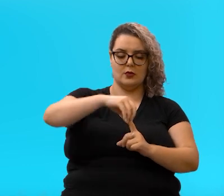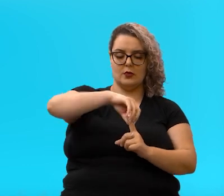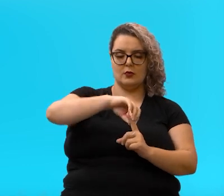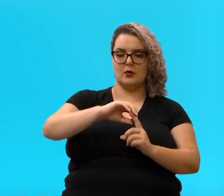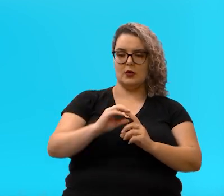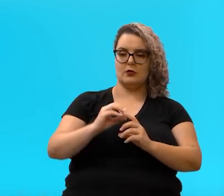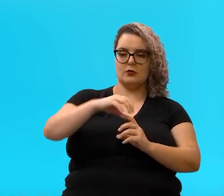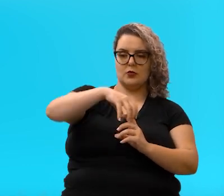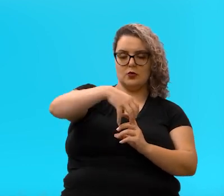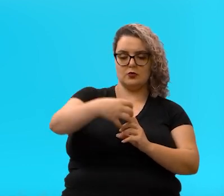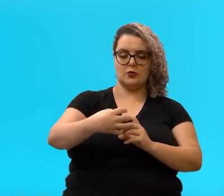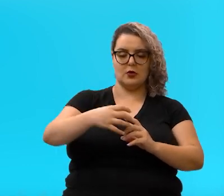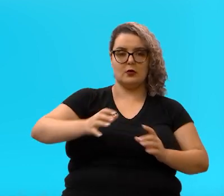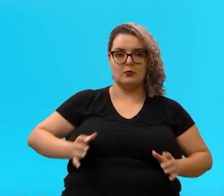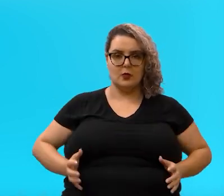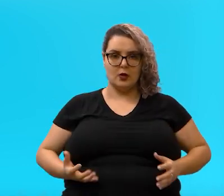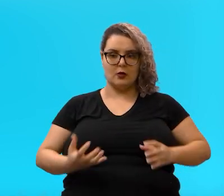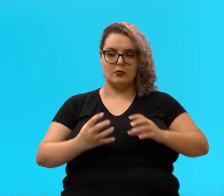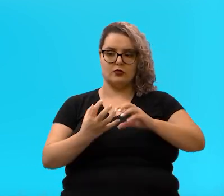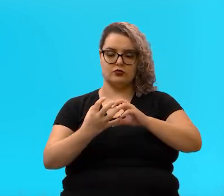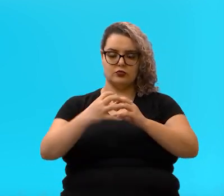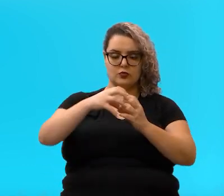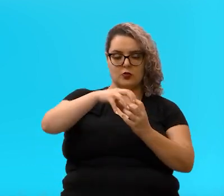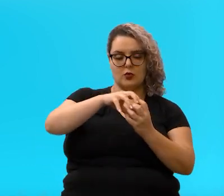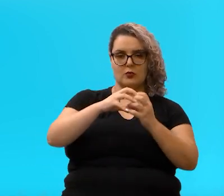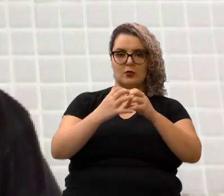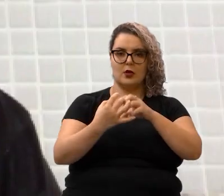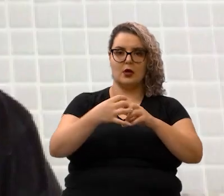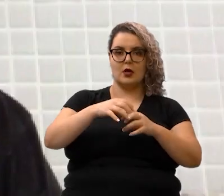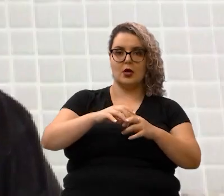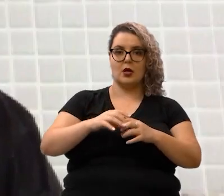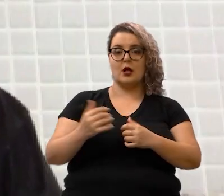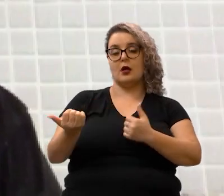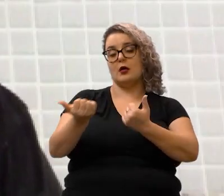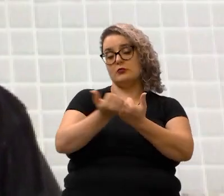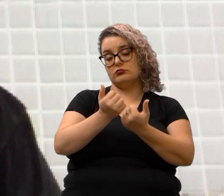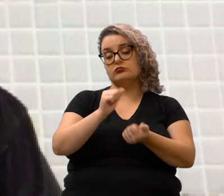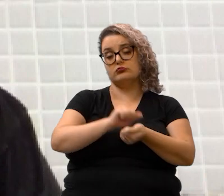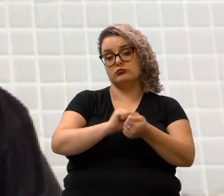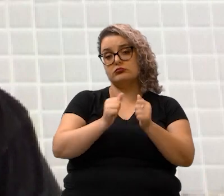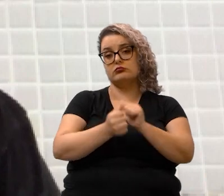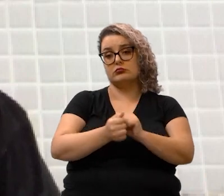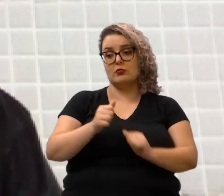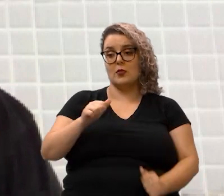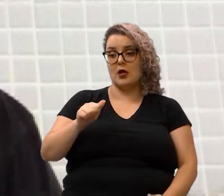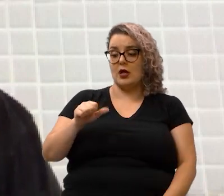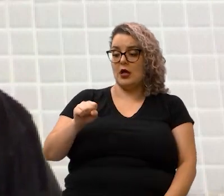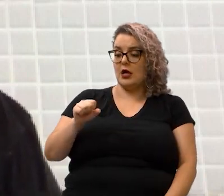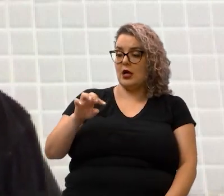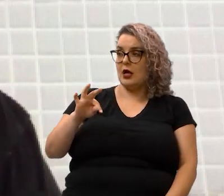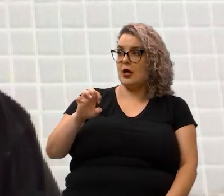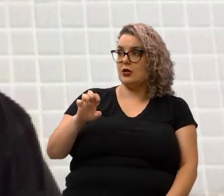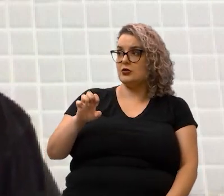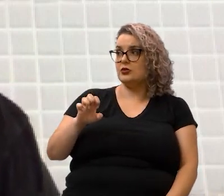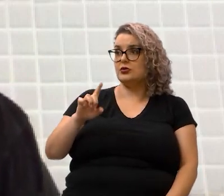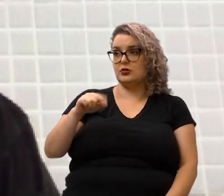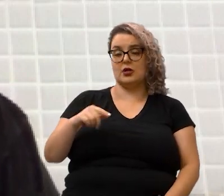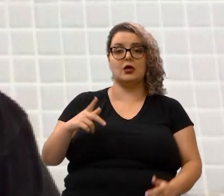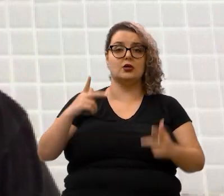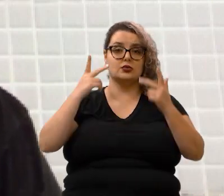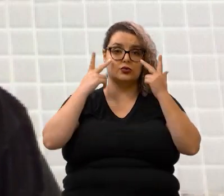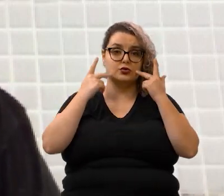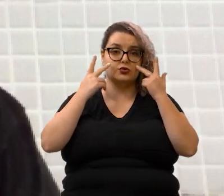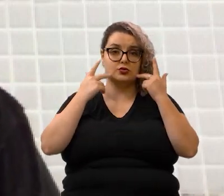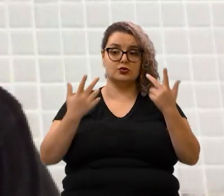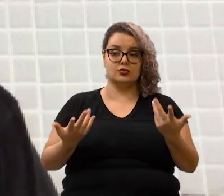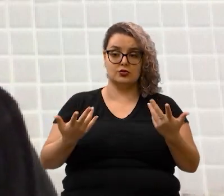peça de metal na bacia, você corta aquela e coloca uma outra haste, como uma haste e normalmente essa haste ela